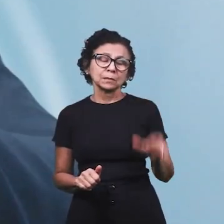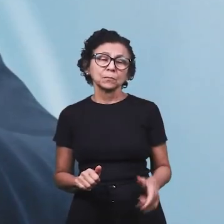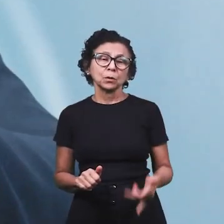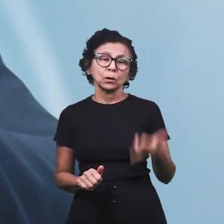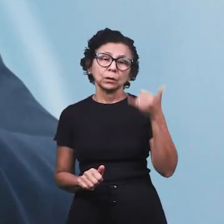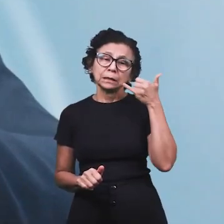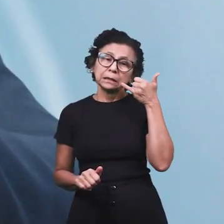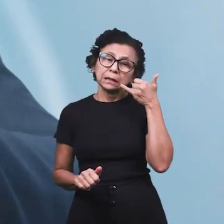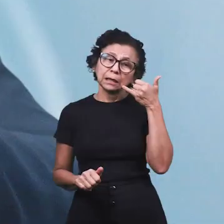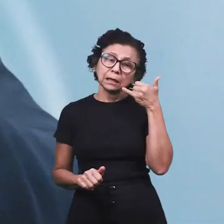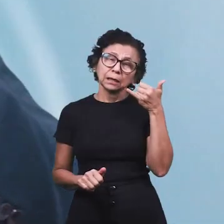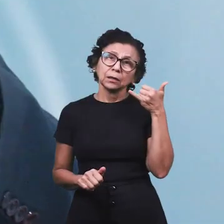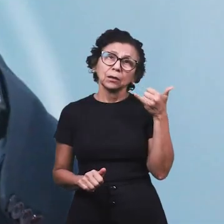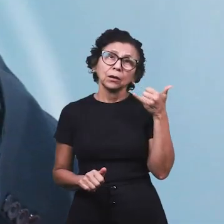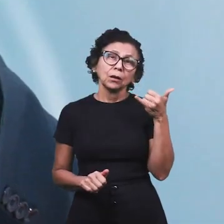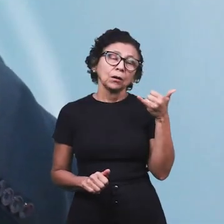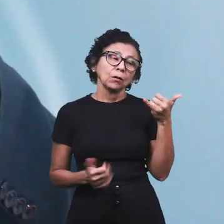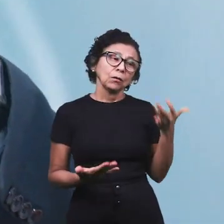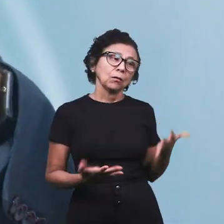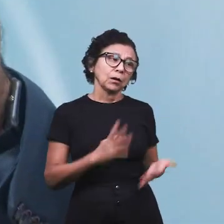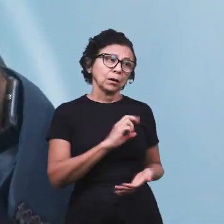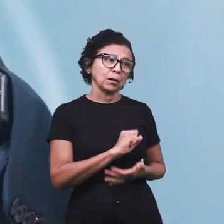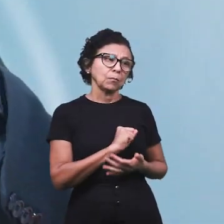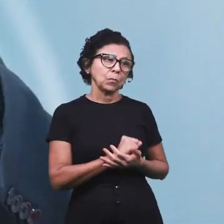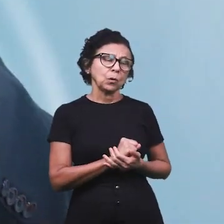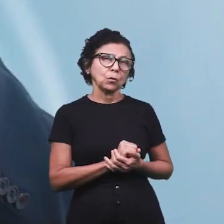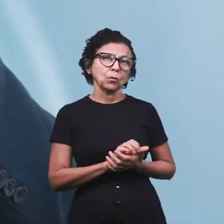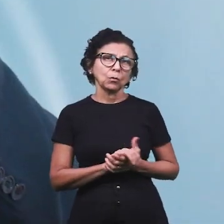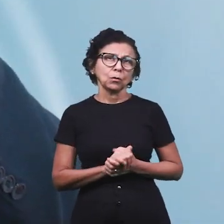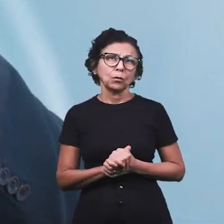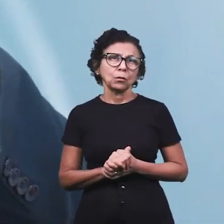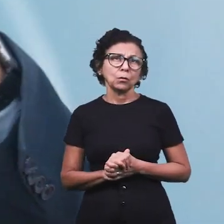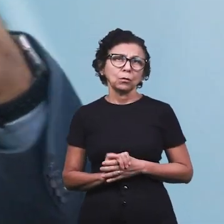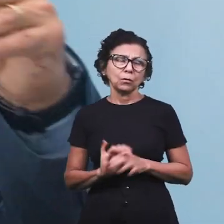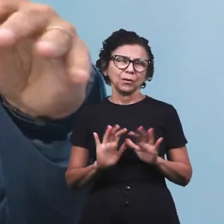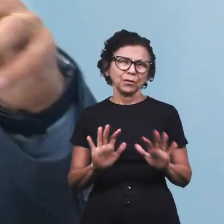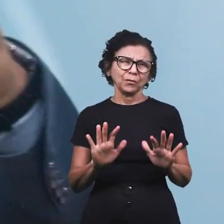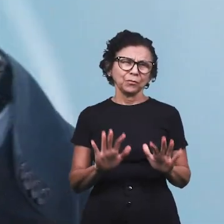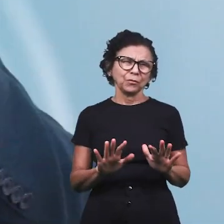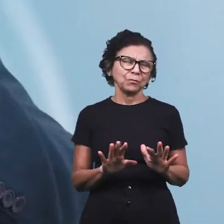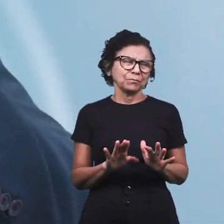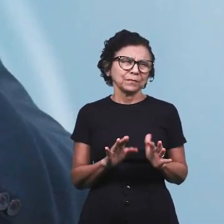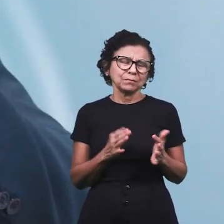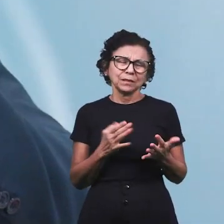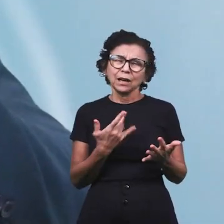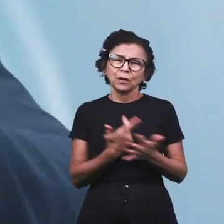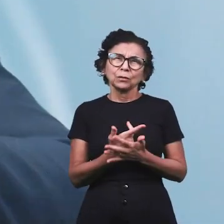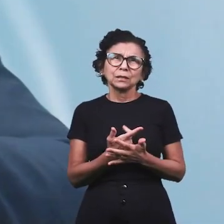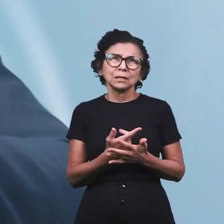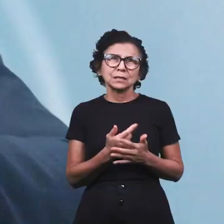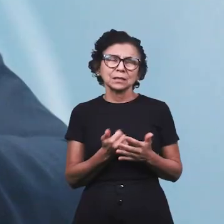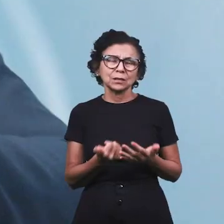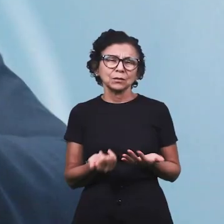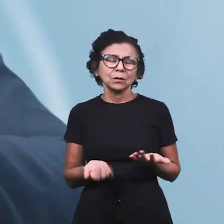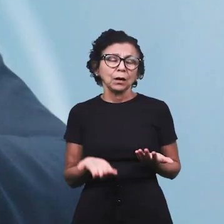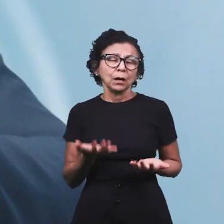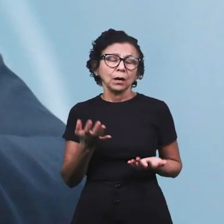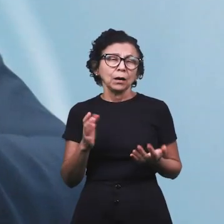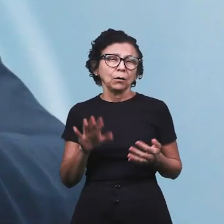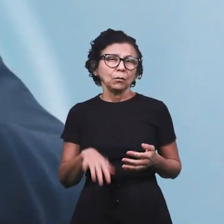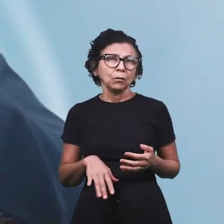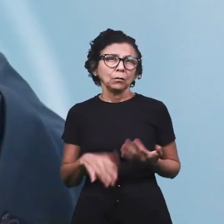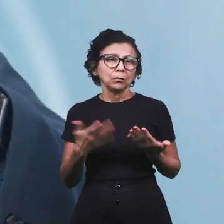assustada. E eu falei, amor, olha, eu vou ter que voltar mais cedo, não vou seguir, porque teve um pequeno incidente aqui. E